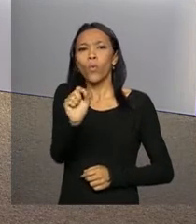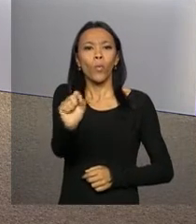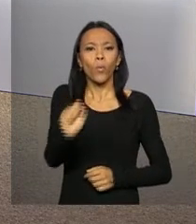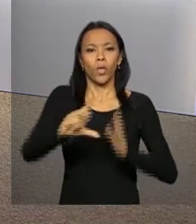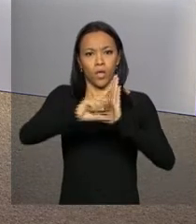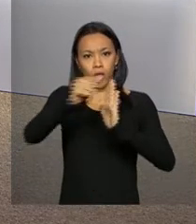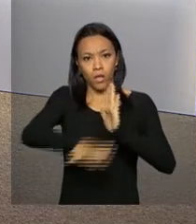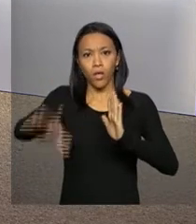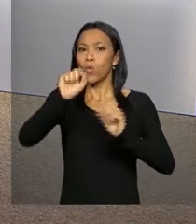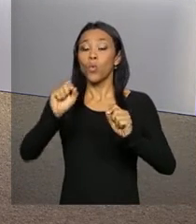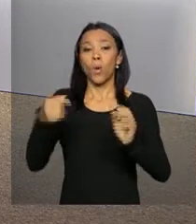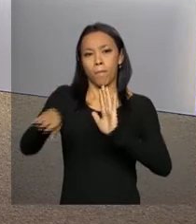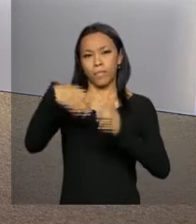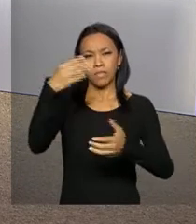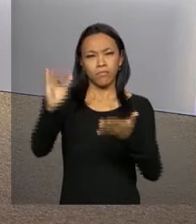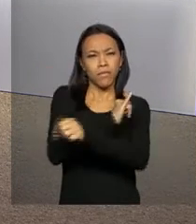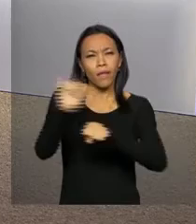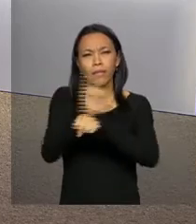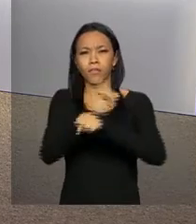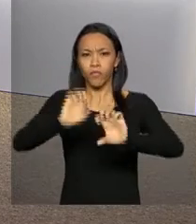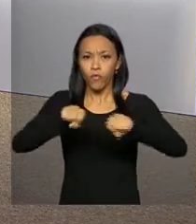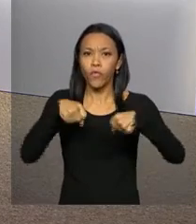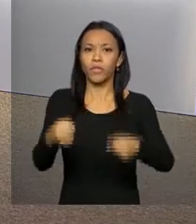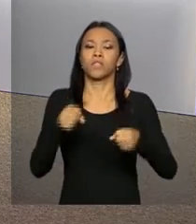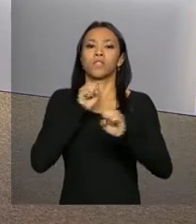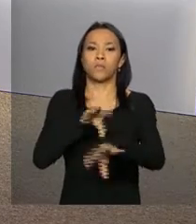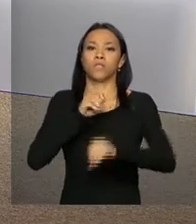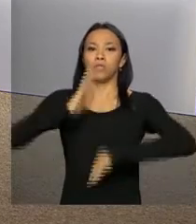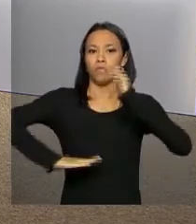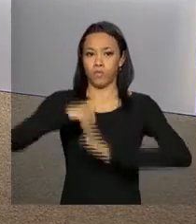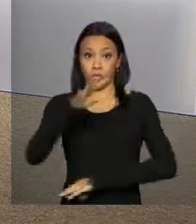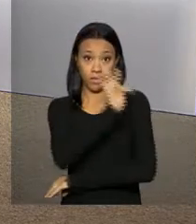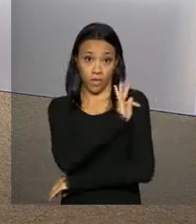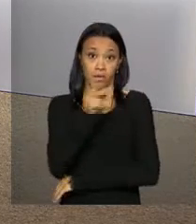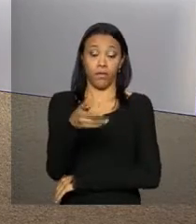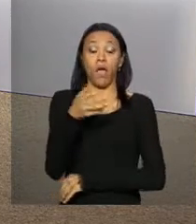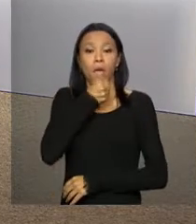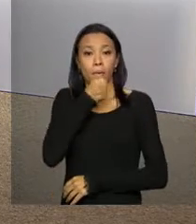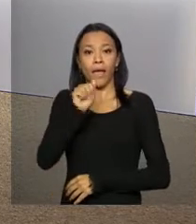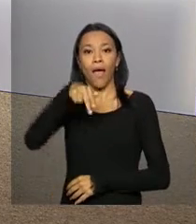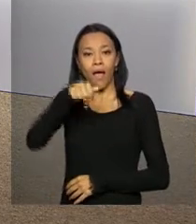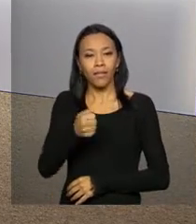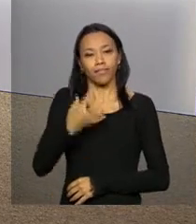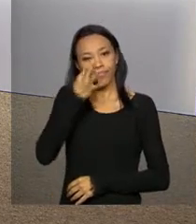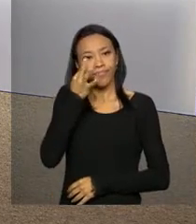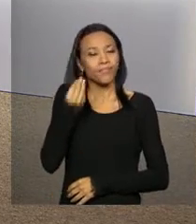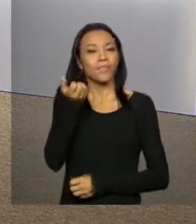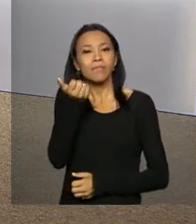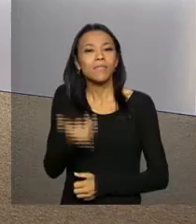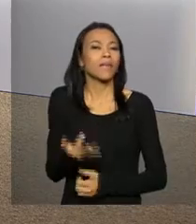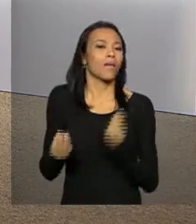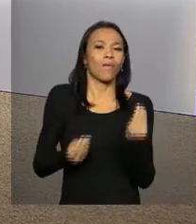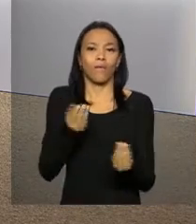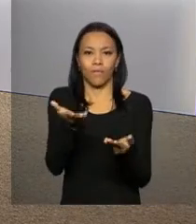de fortalecimento para a formação técnica e profissional. Ana Gabriela Salles acompanhou a cerimônia e ao vivo tem os detalhes. Oi, Ana,